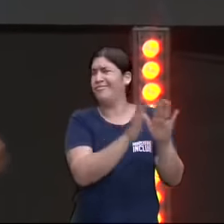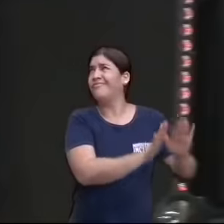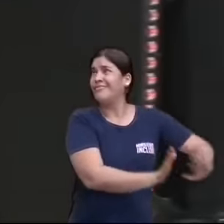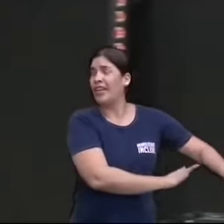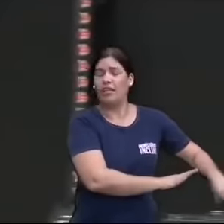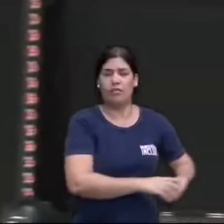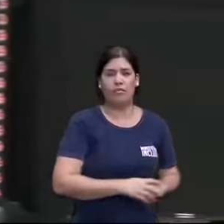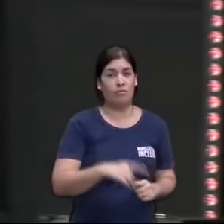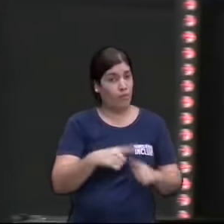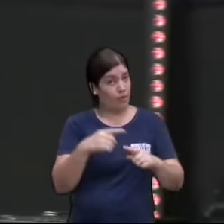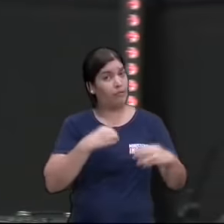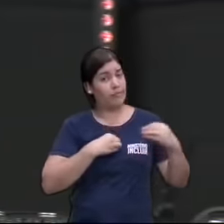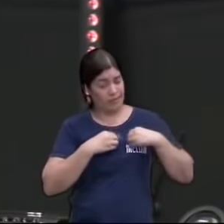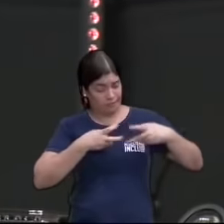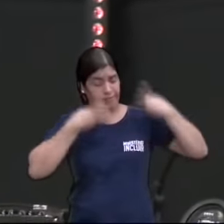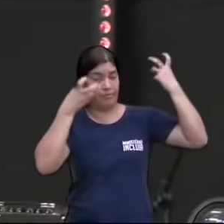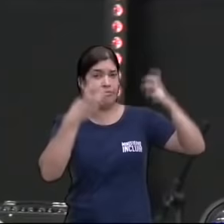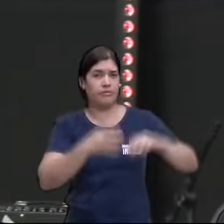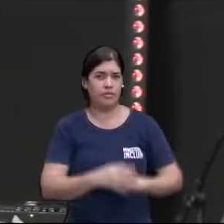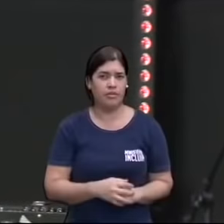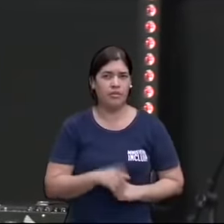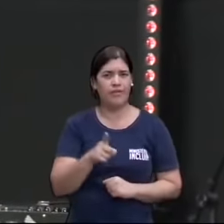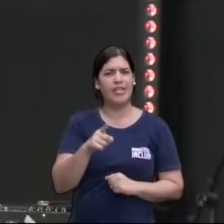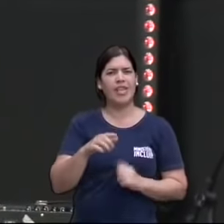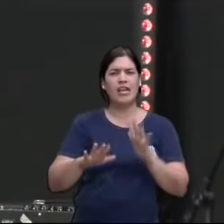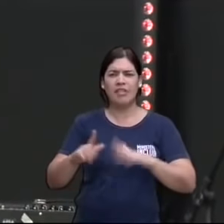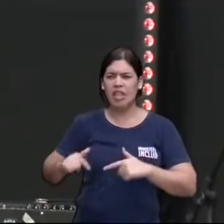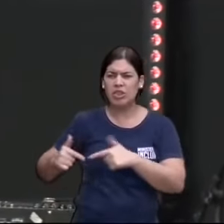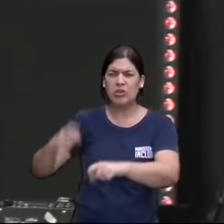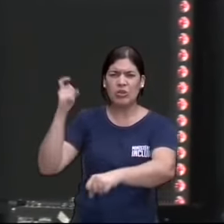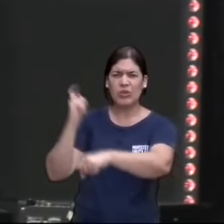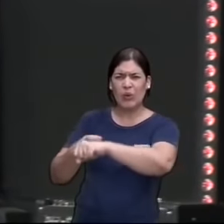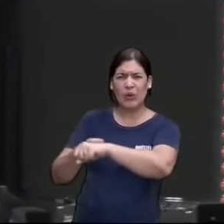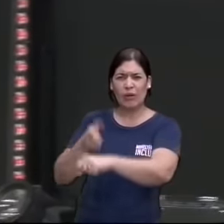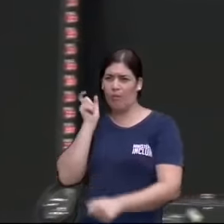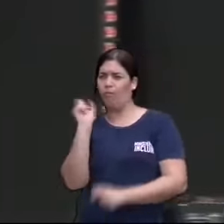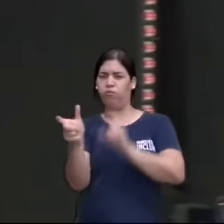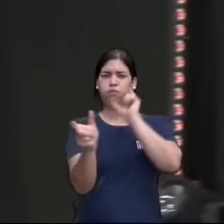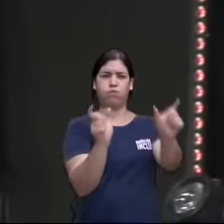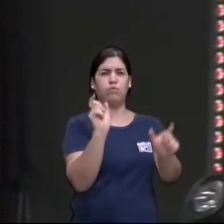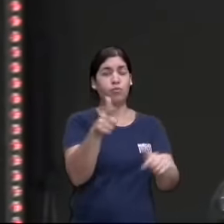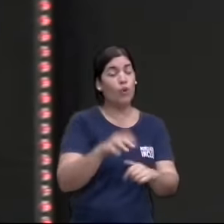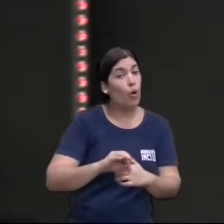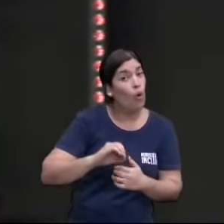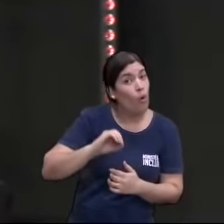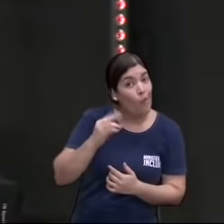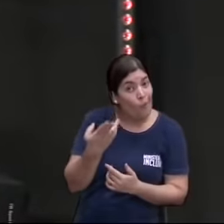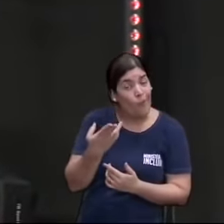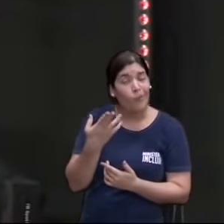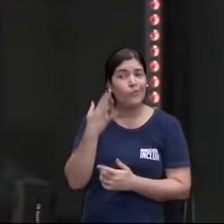Você foi tão duro com alguém, ou quem sabe você foi para um motel com alguém,